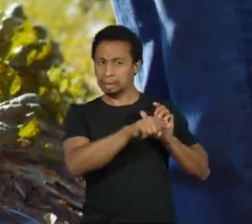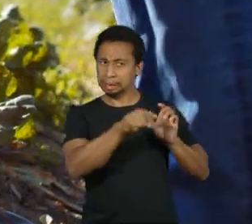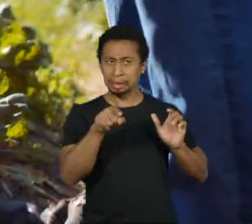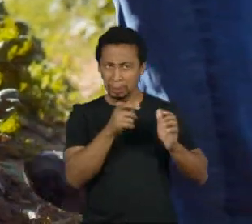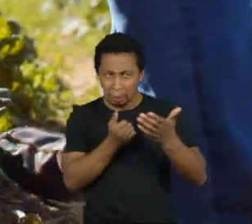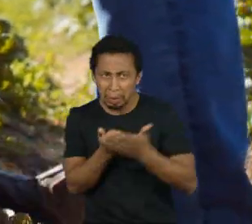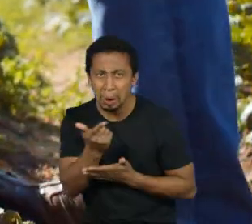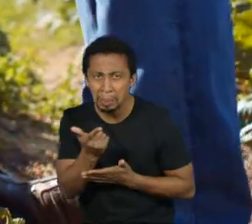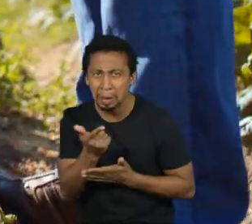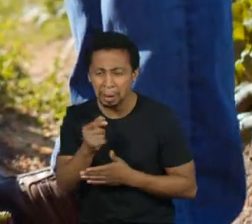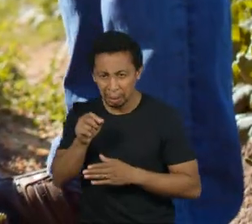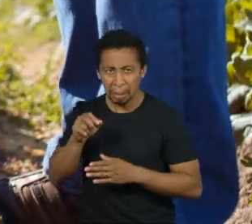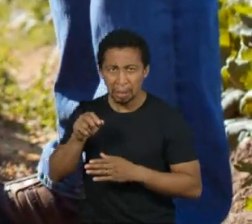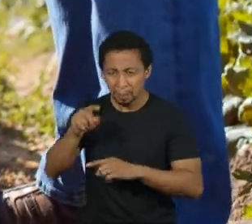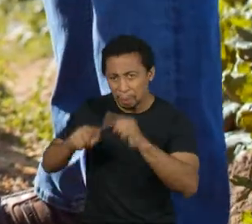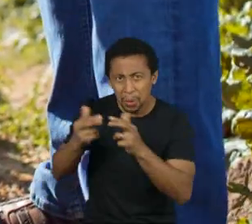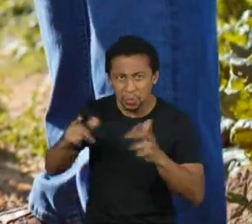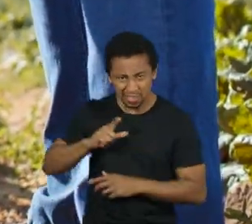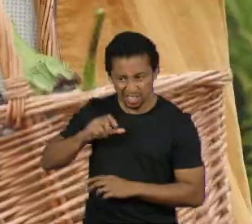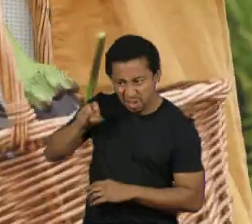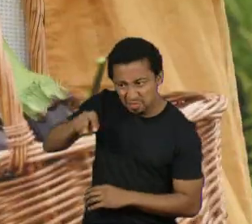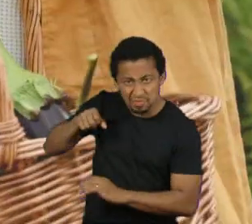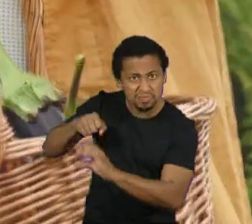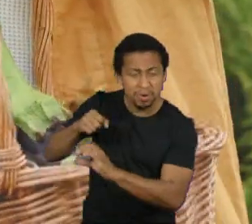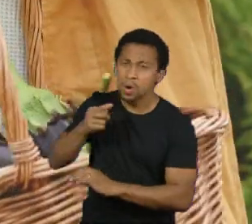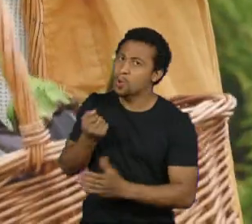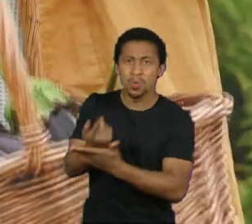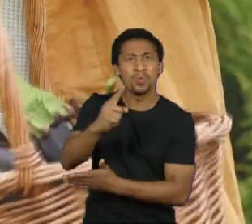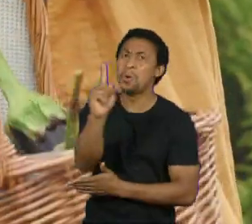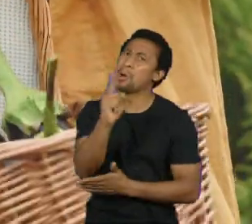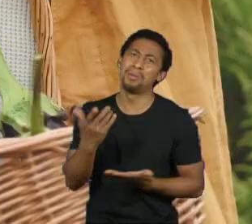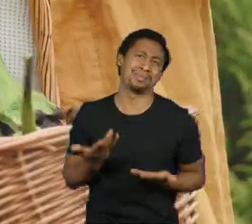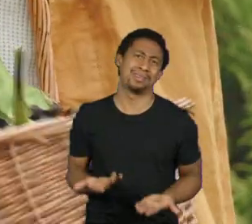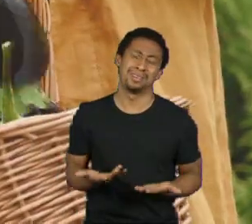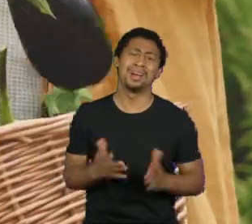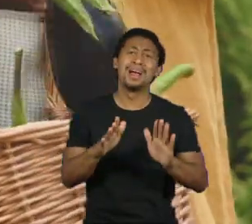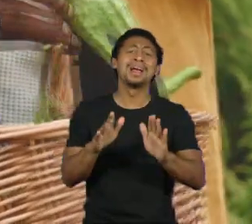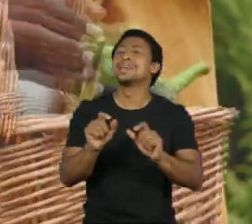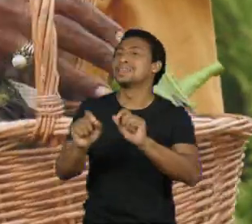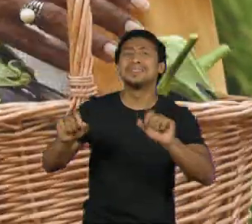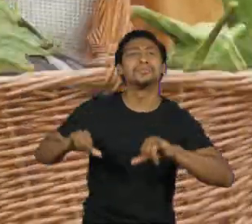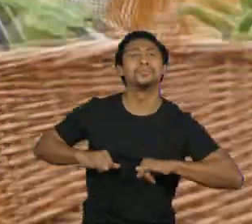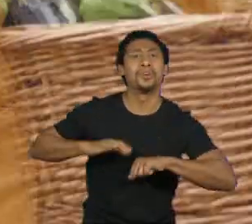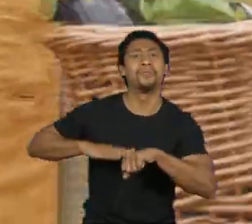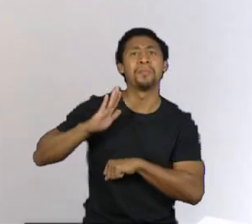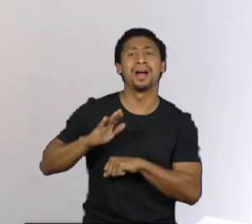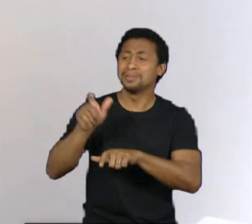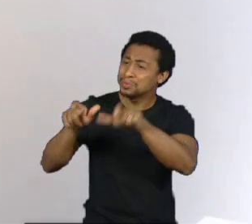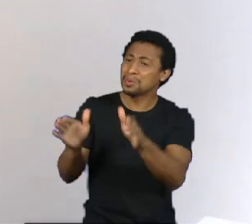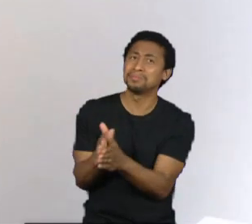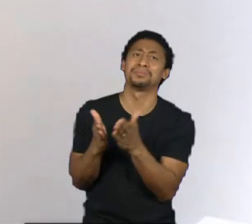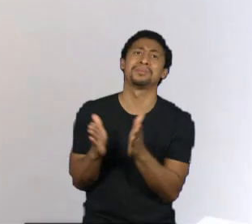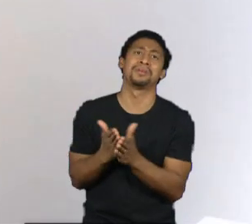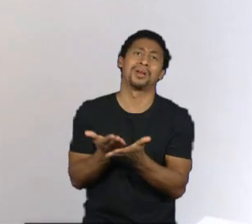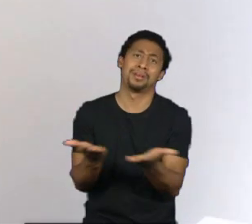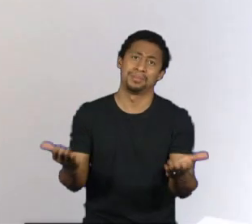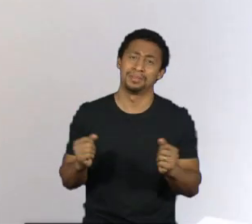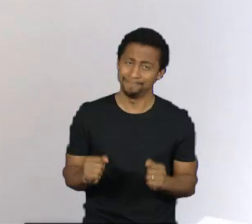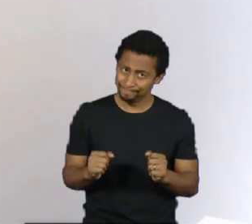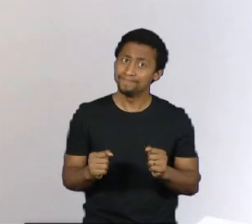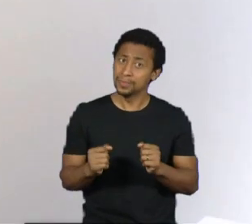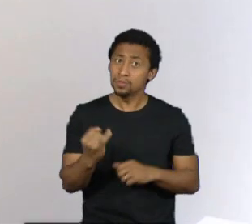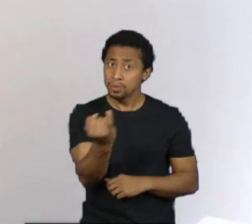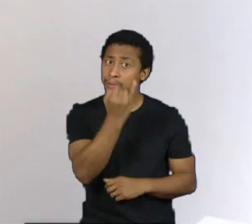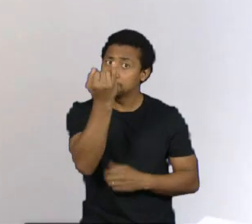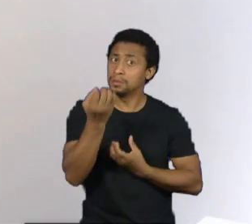cresceu muito no Brasil, mas ele ainda não é acessível para a maior parte da população, principalmente os menos privilegiados. E isso também é um outro aspecto bastante